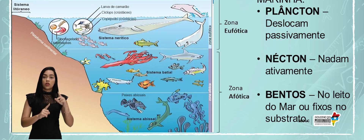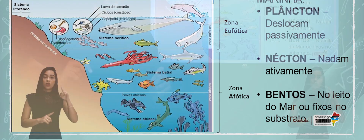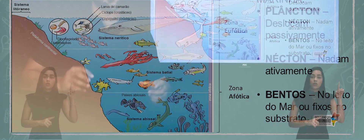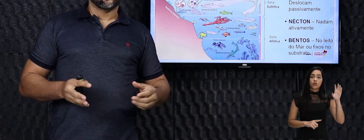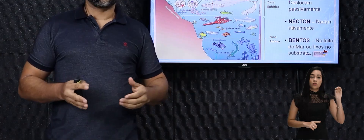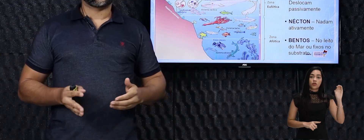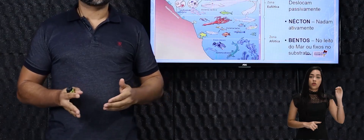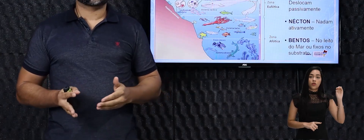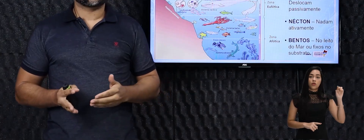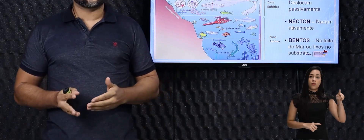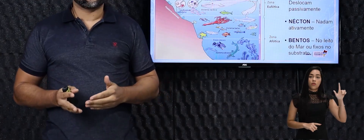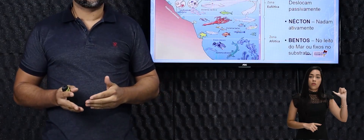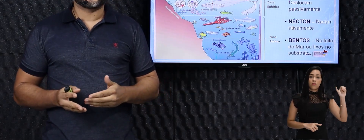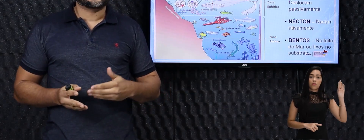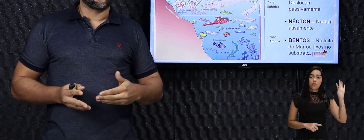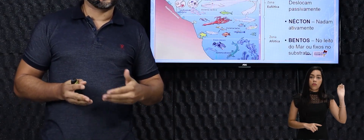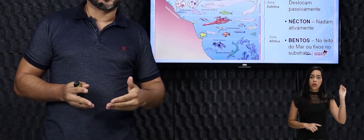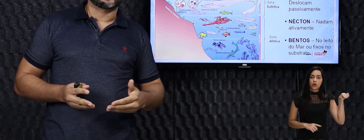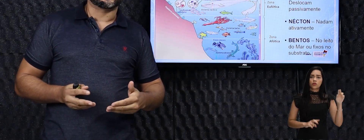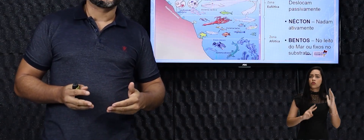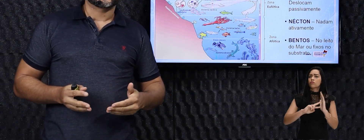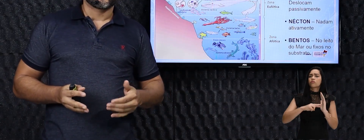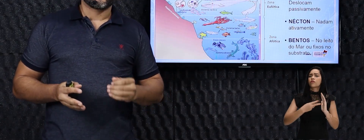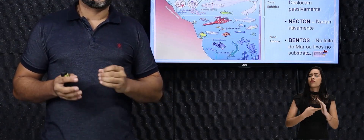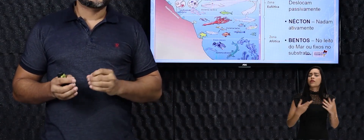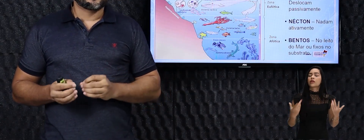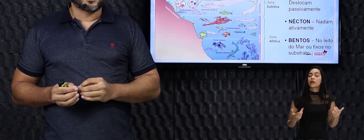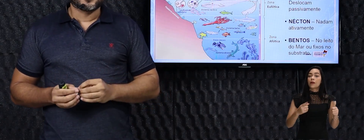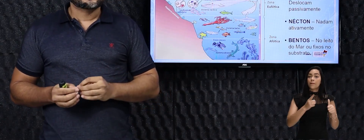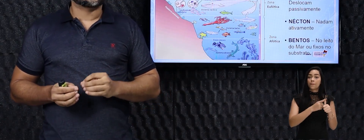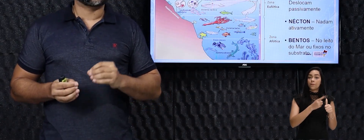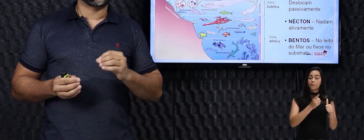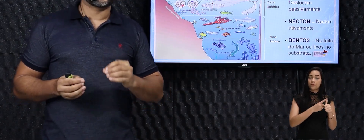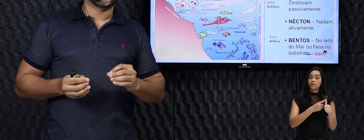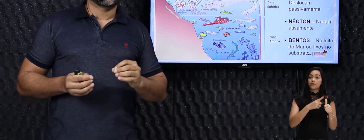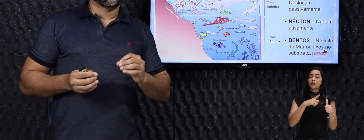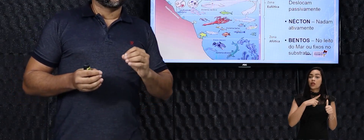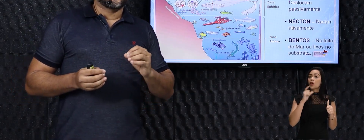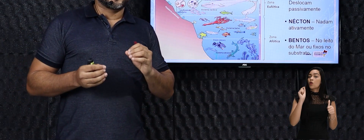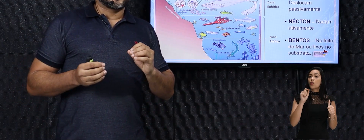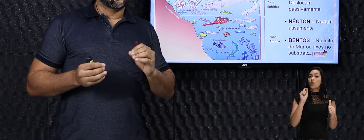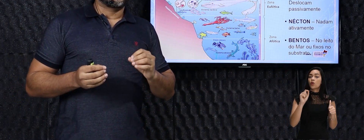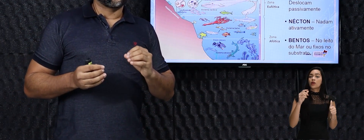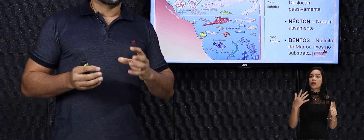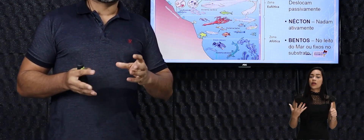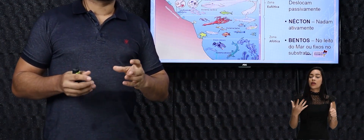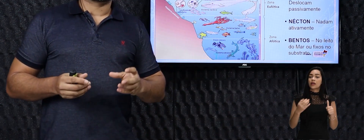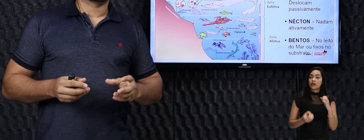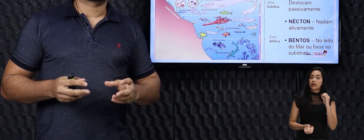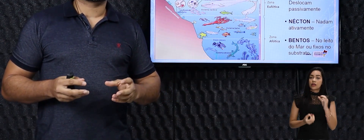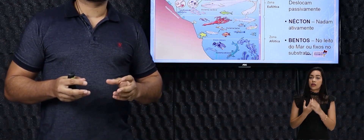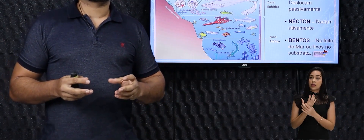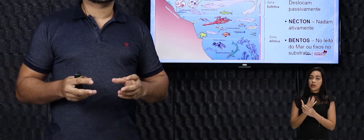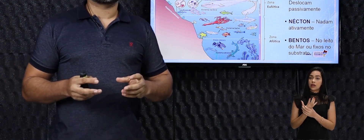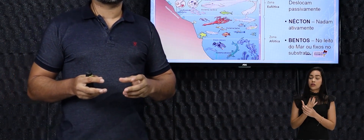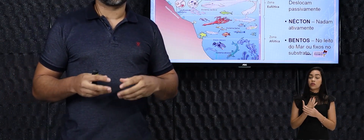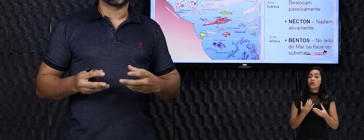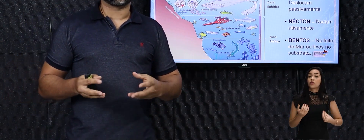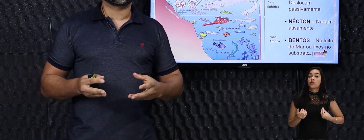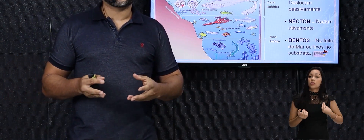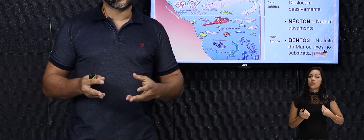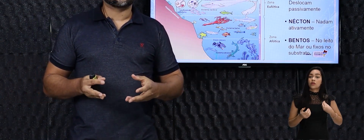zooplâncton. O que seria o fitoplâncton? O fitoplâncton ele é formado pelos seres